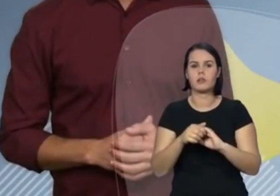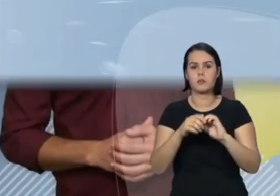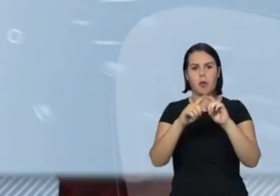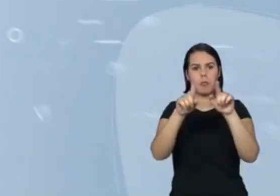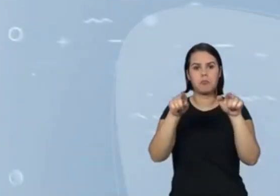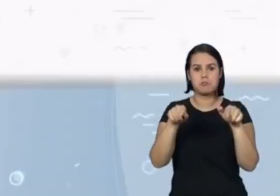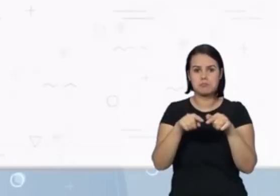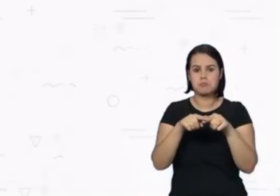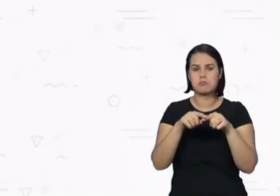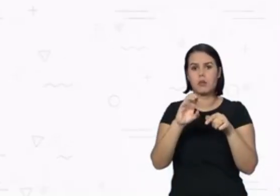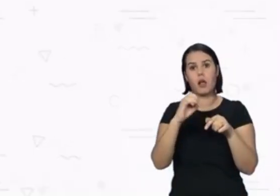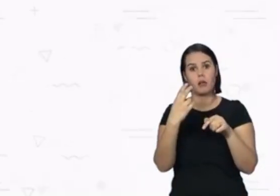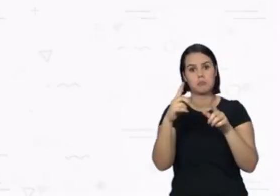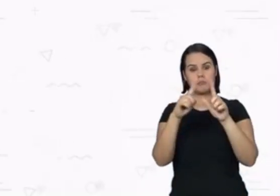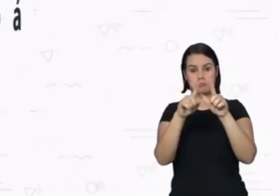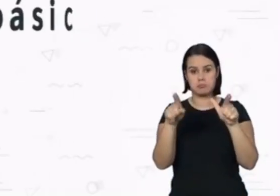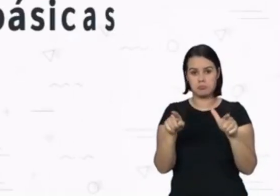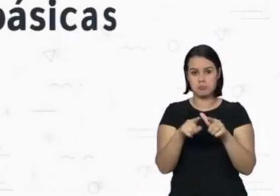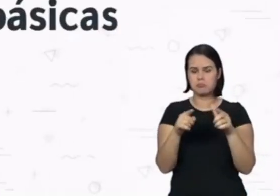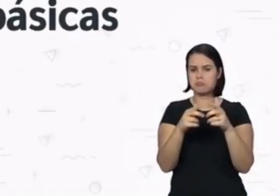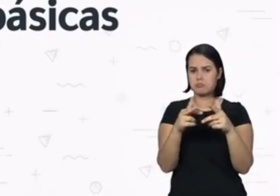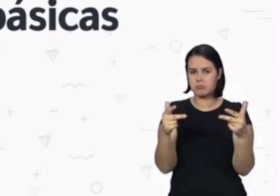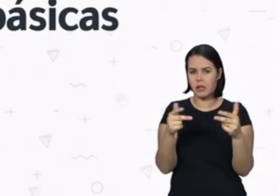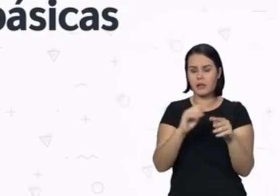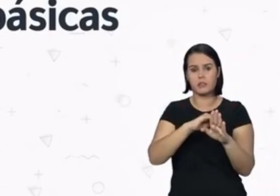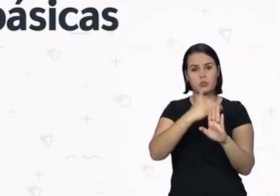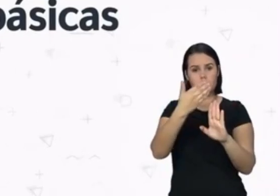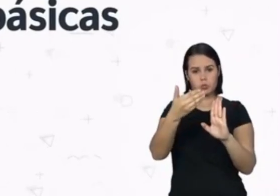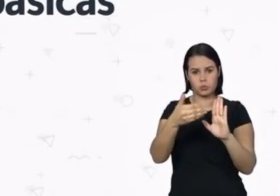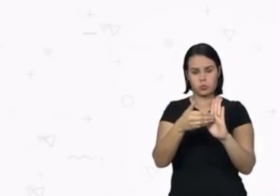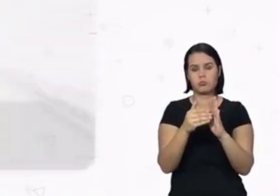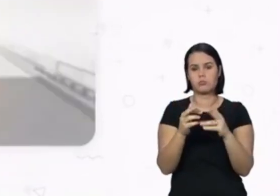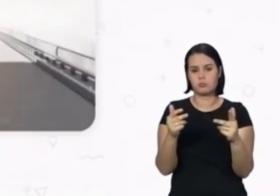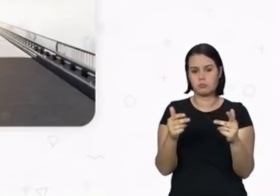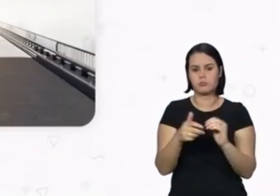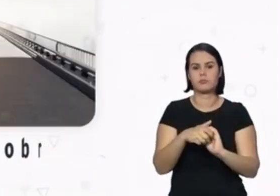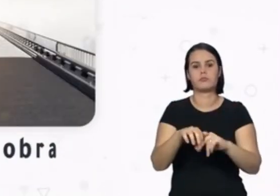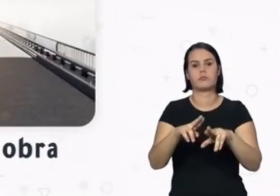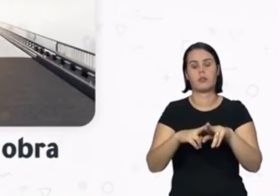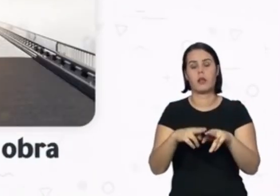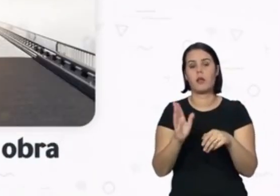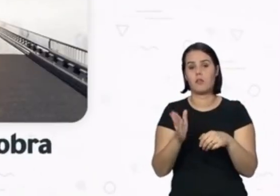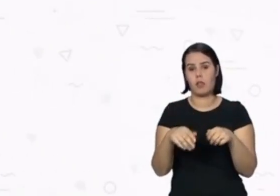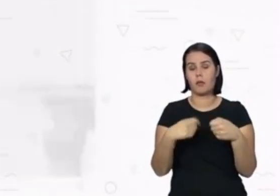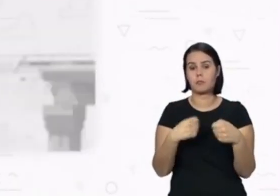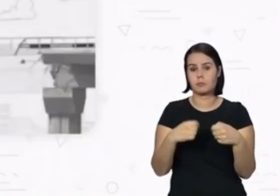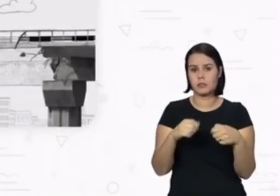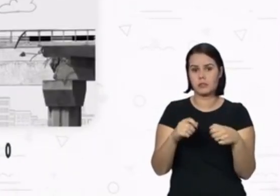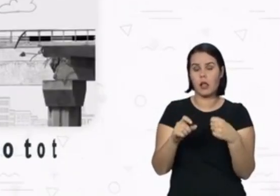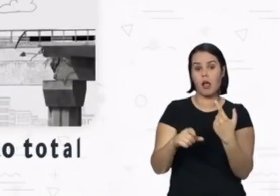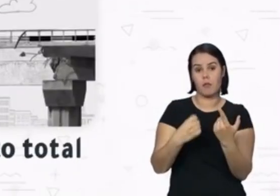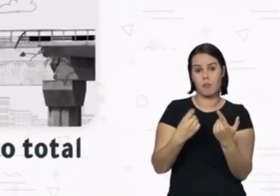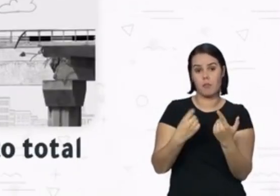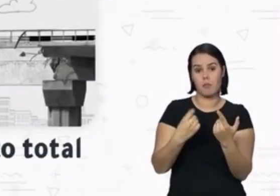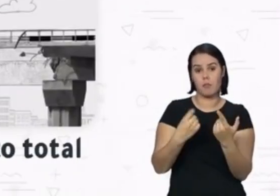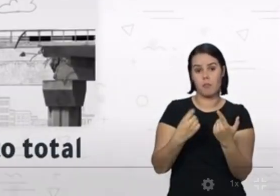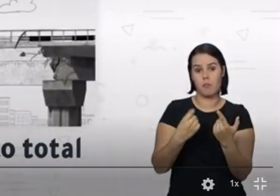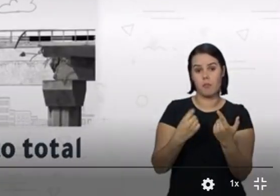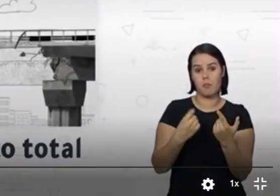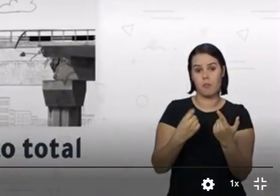elementos. Nessa fase já é preciso ter algumas premissas básicas definidas, como a largura da obra, o comprimento